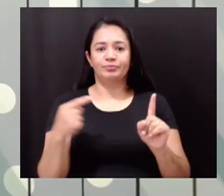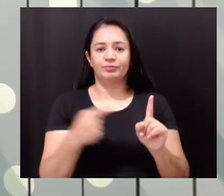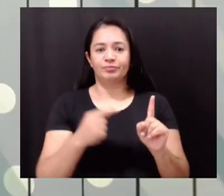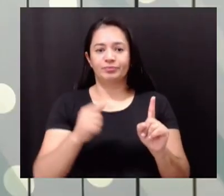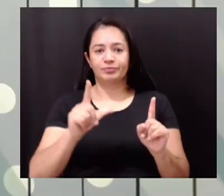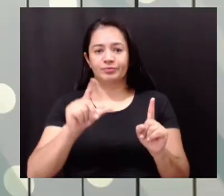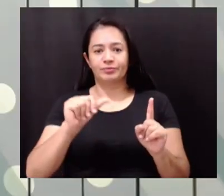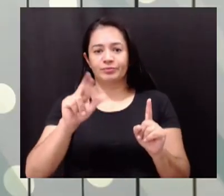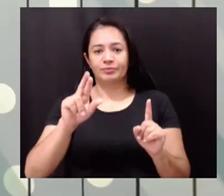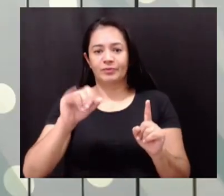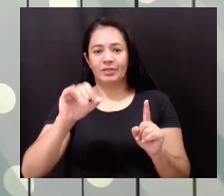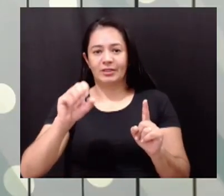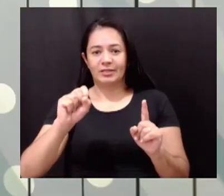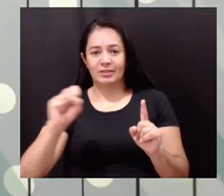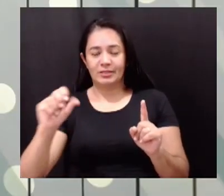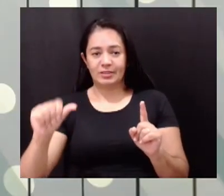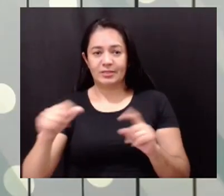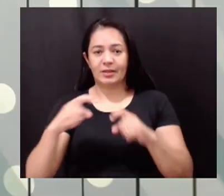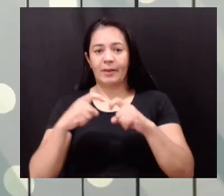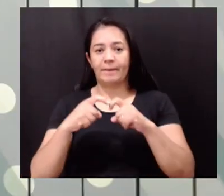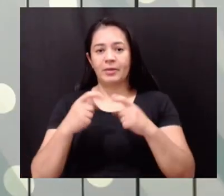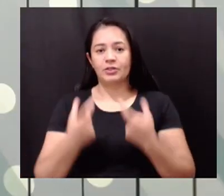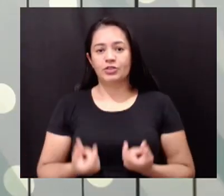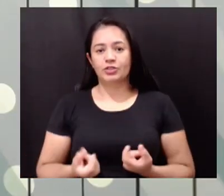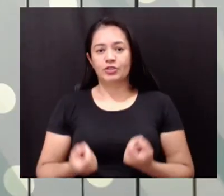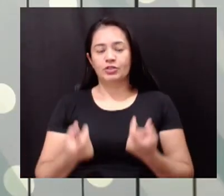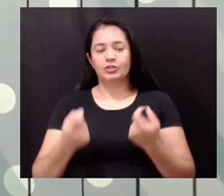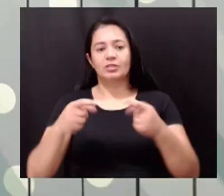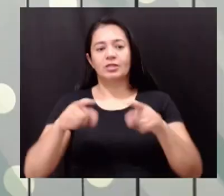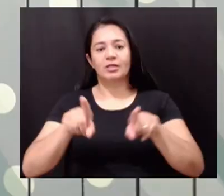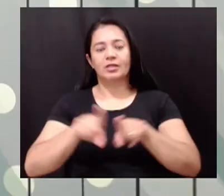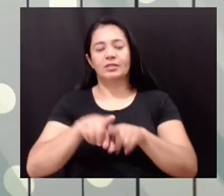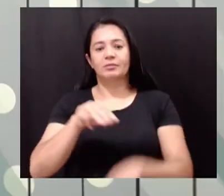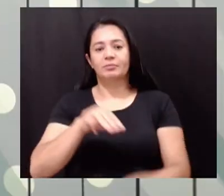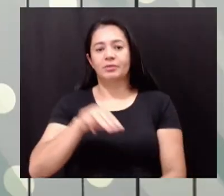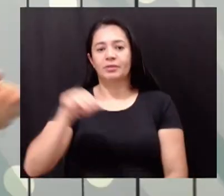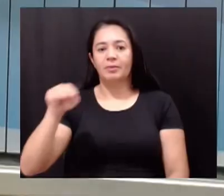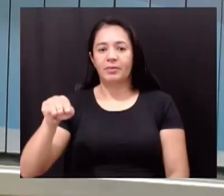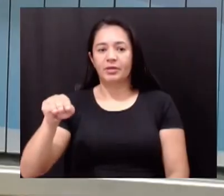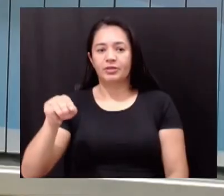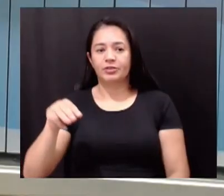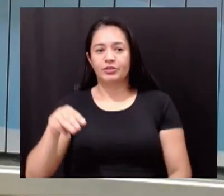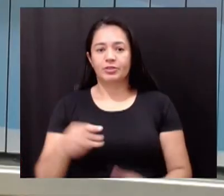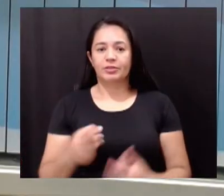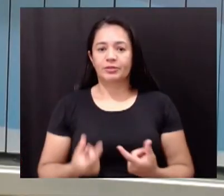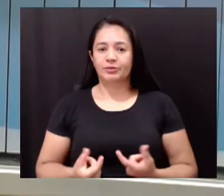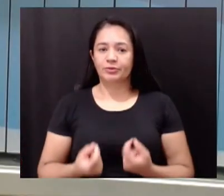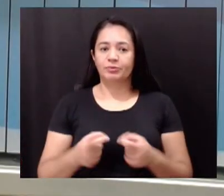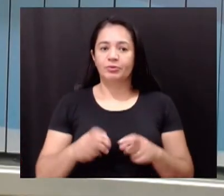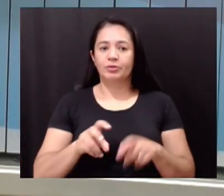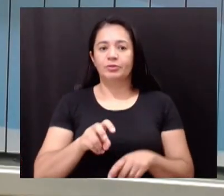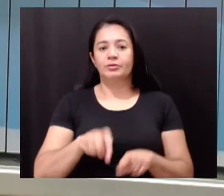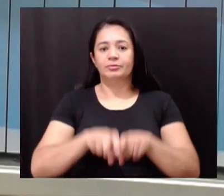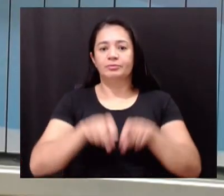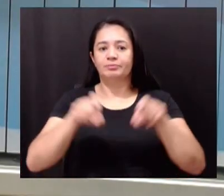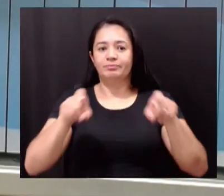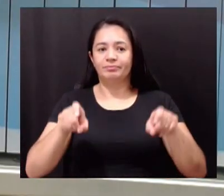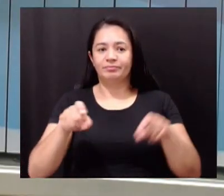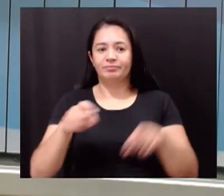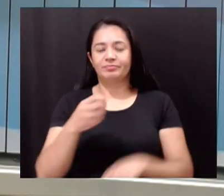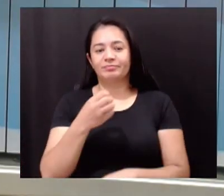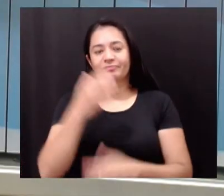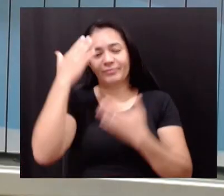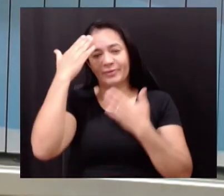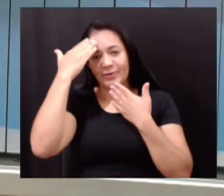oncologista da Oncoclínicas e também mestre em tumores ginecológicos. Doutora Larissa, muito obrigada pela sua participação